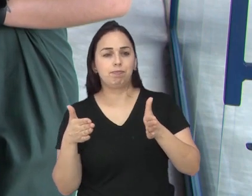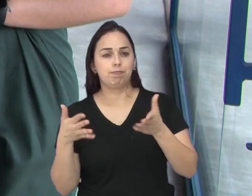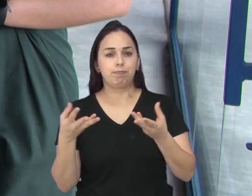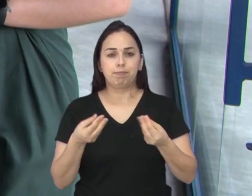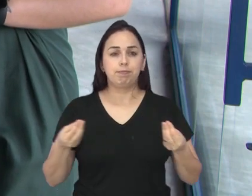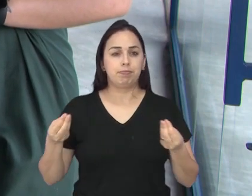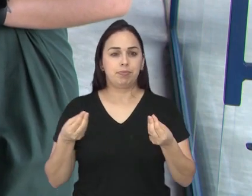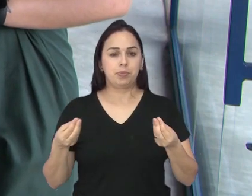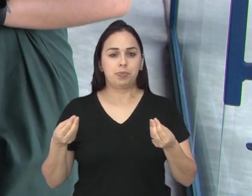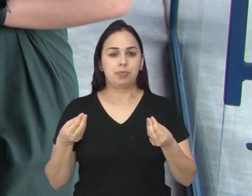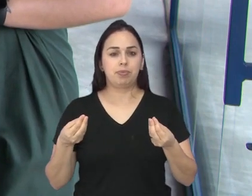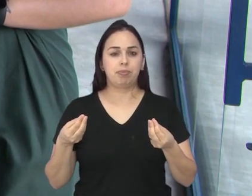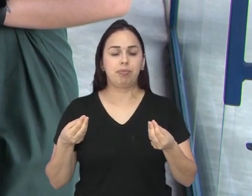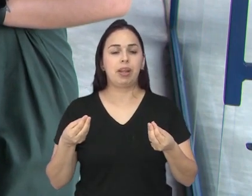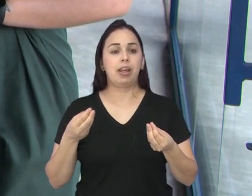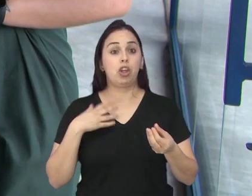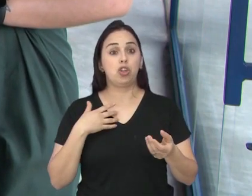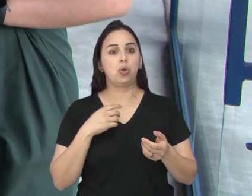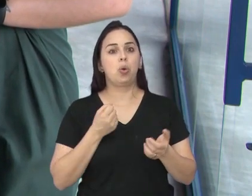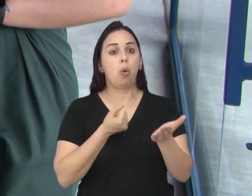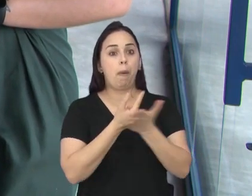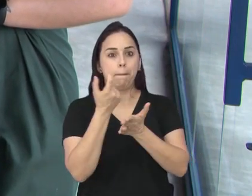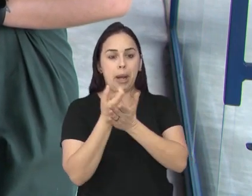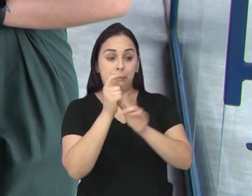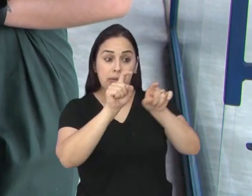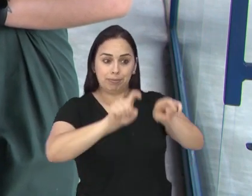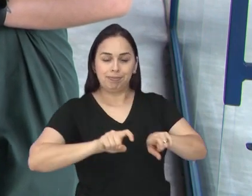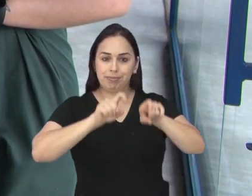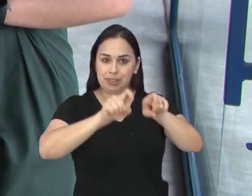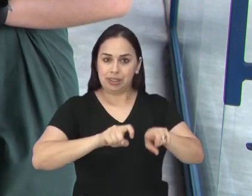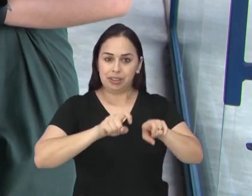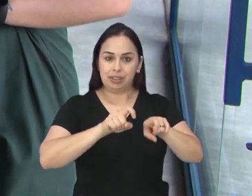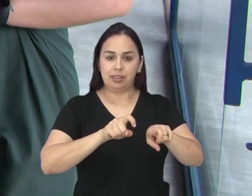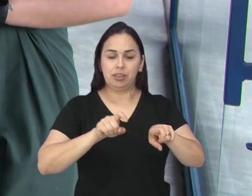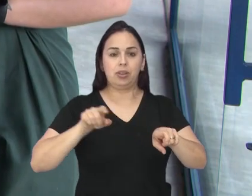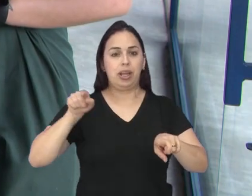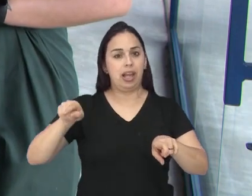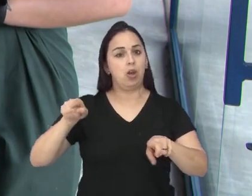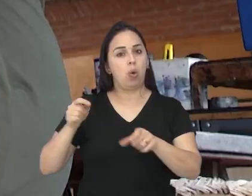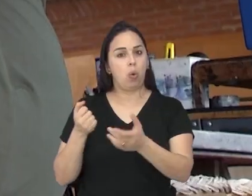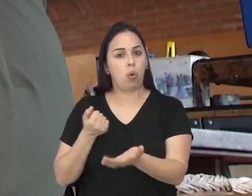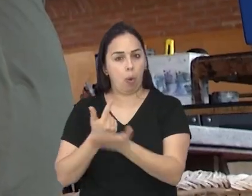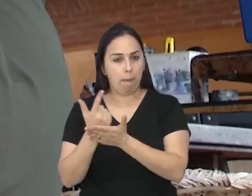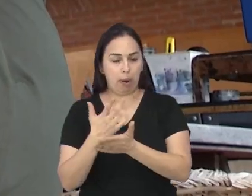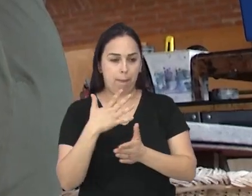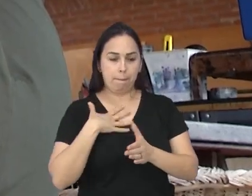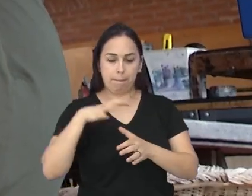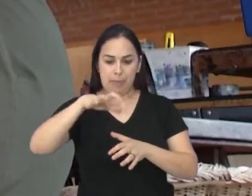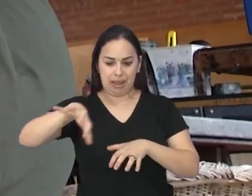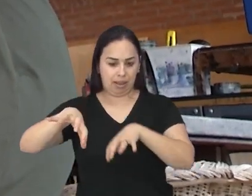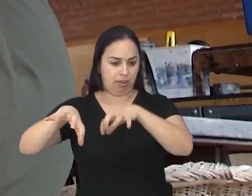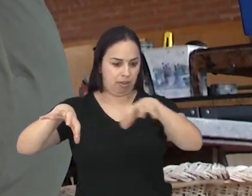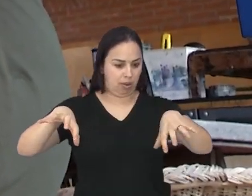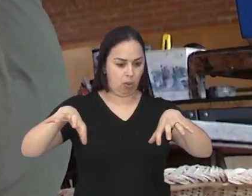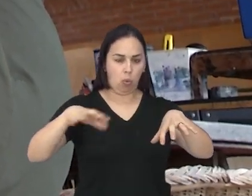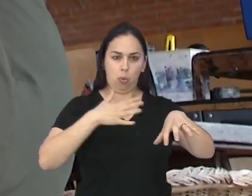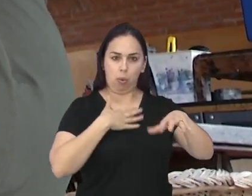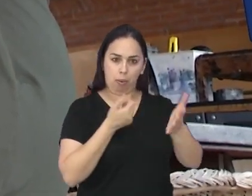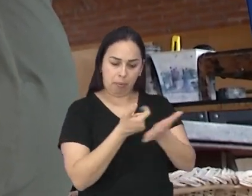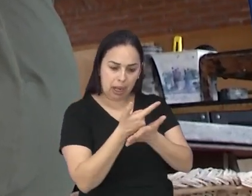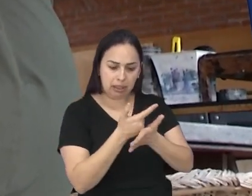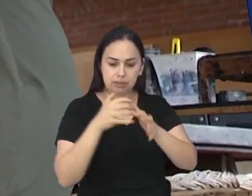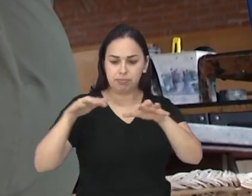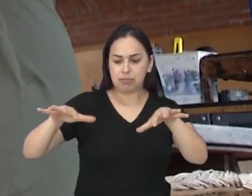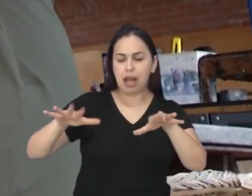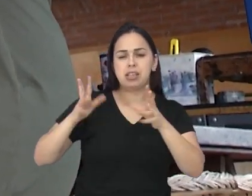independente do ateliê, rolou a aquisição dessa propriedade, né? Jorge adquiriu uma parte e eu adquiri outra parte. E a